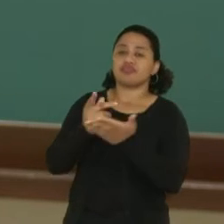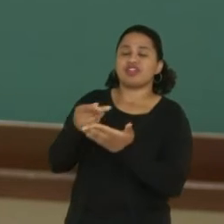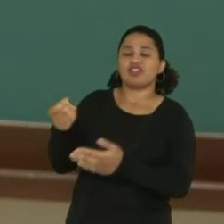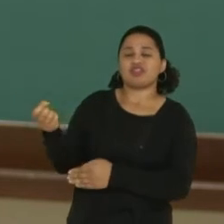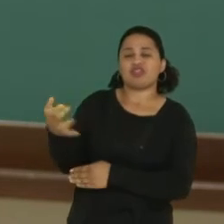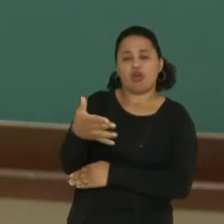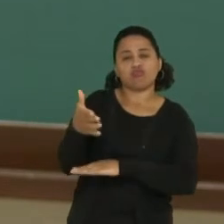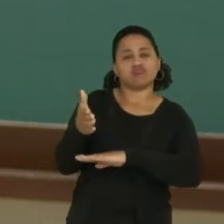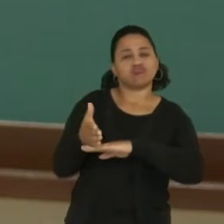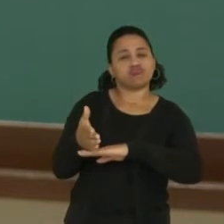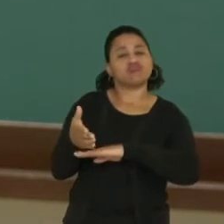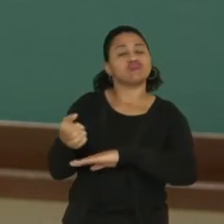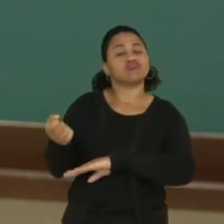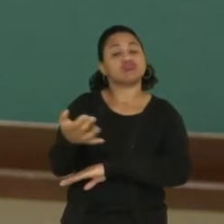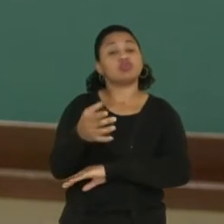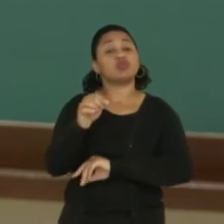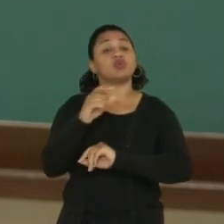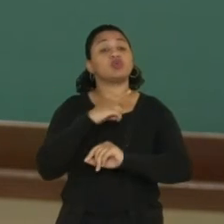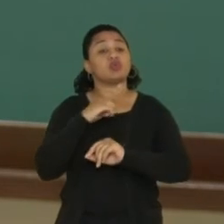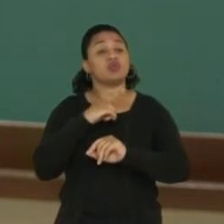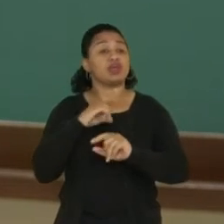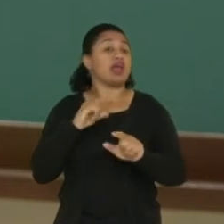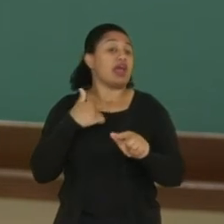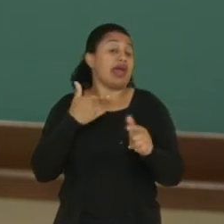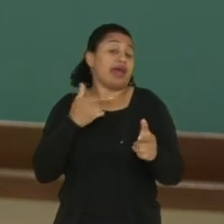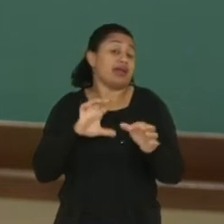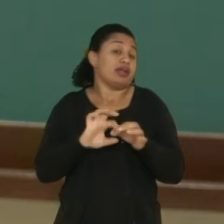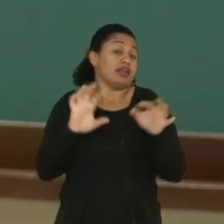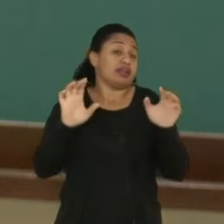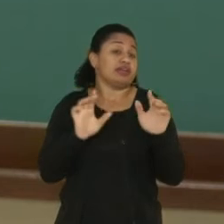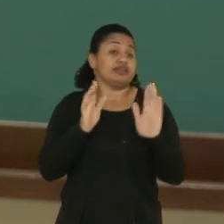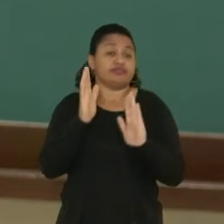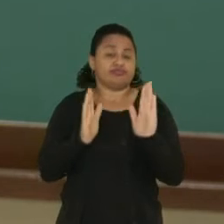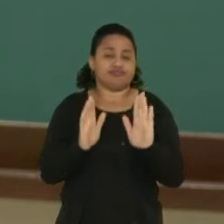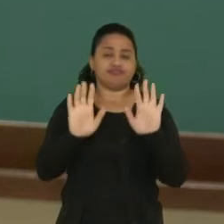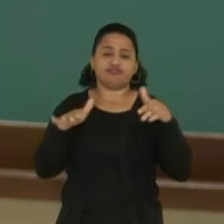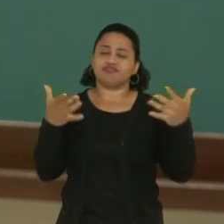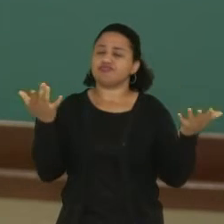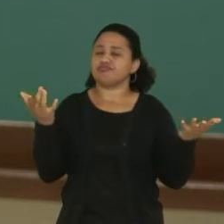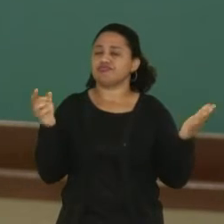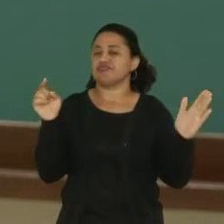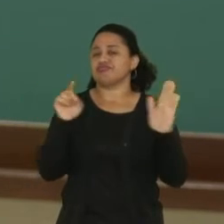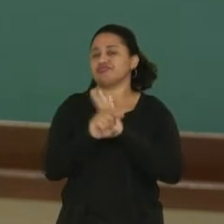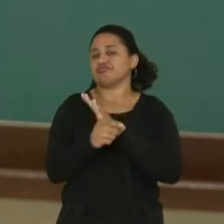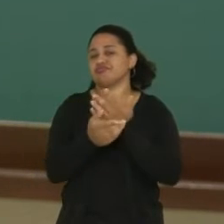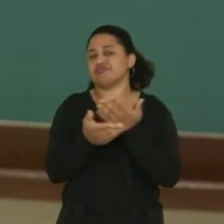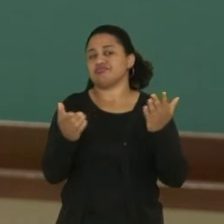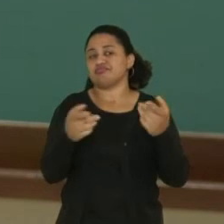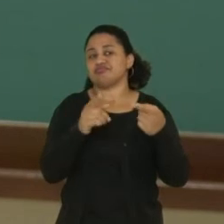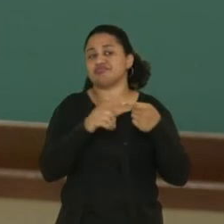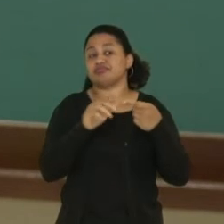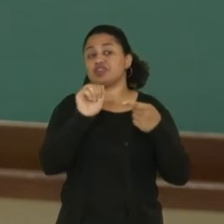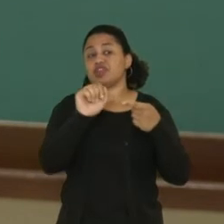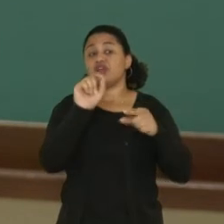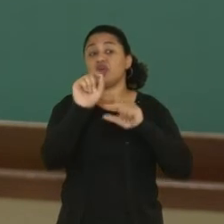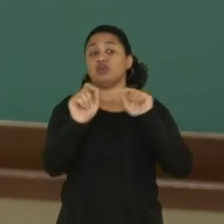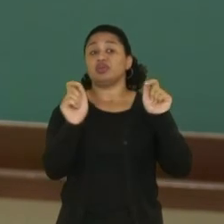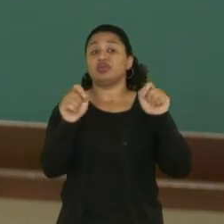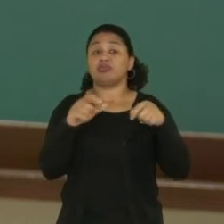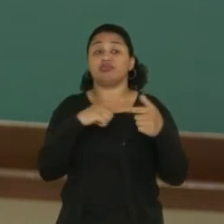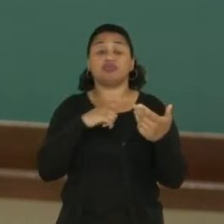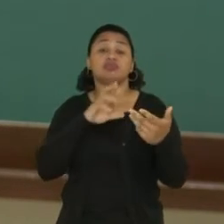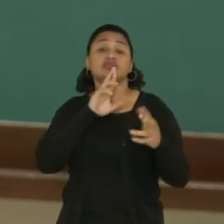a grande inovação foi o verso livre. E aí eu te pergunto, na letra A, o que poderia